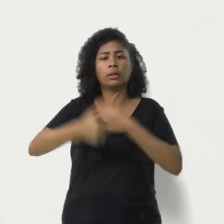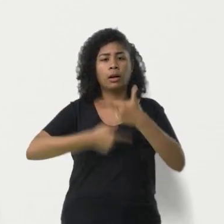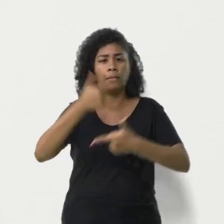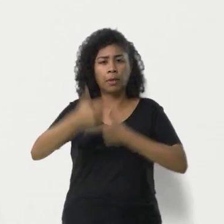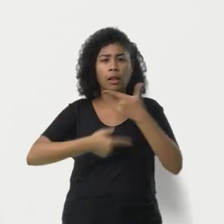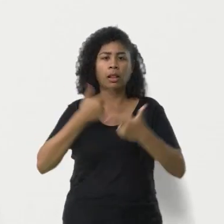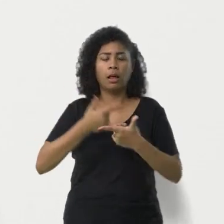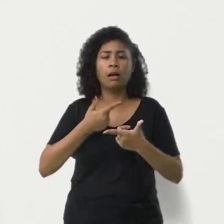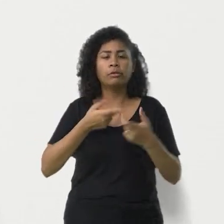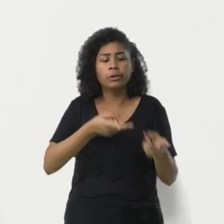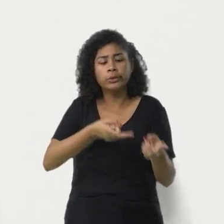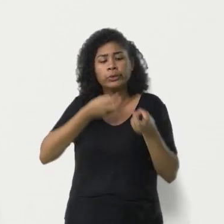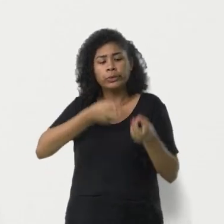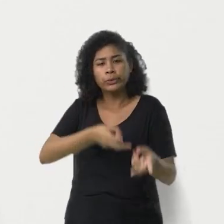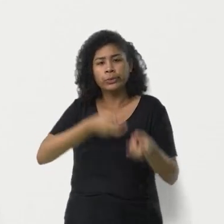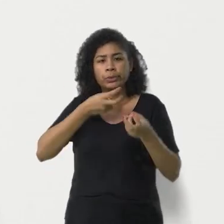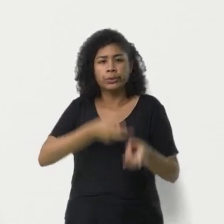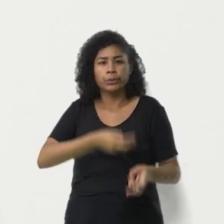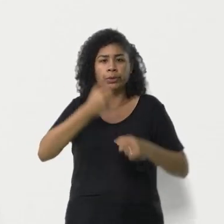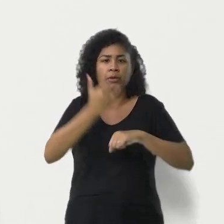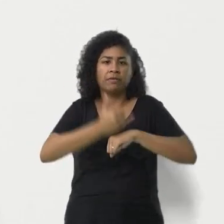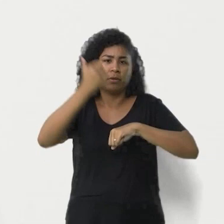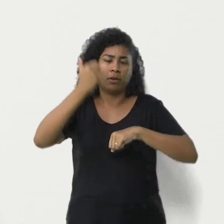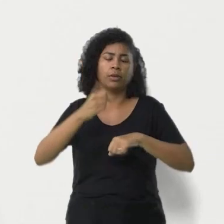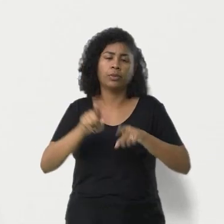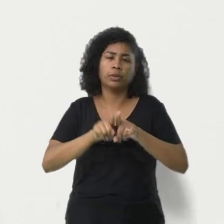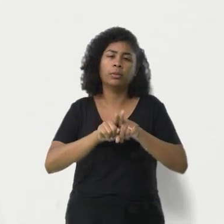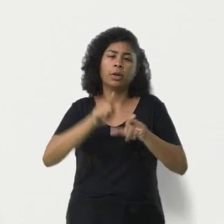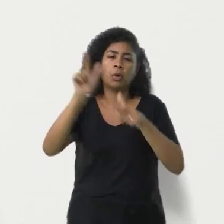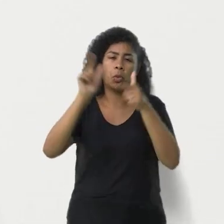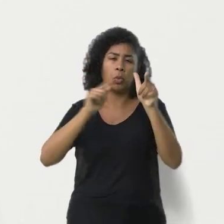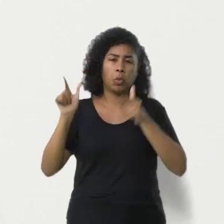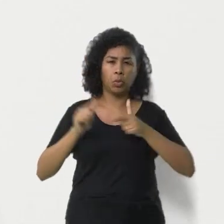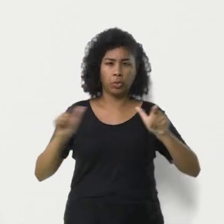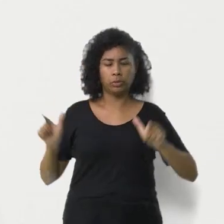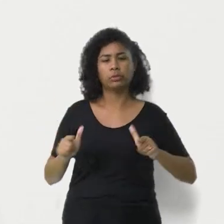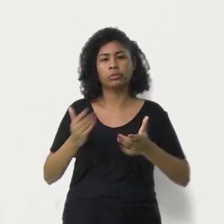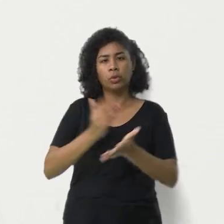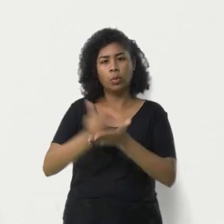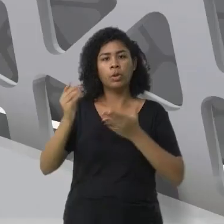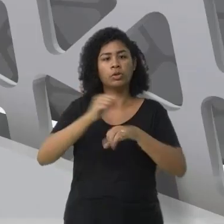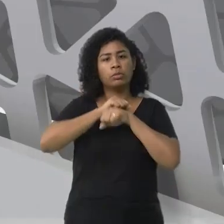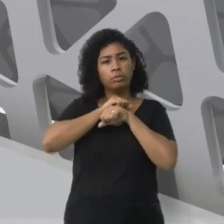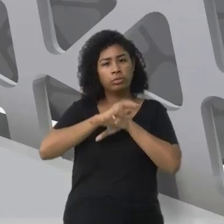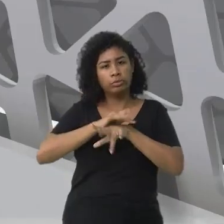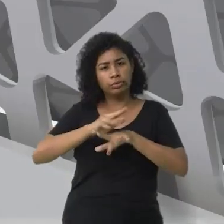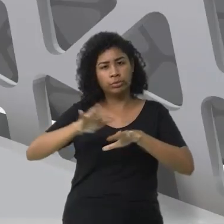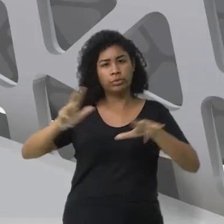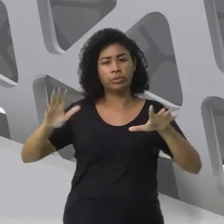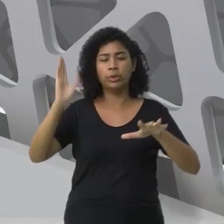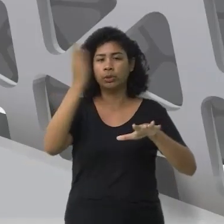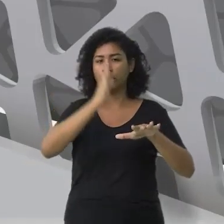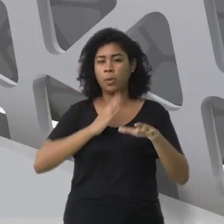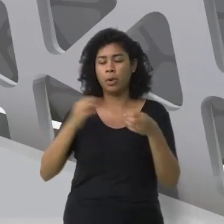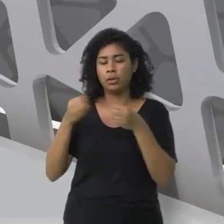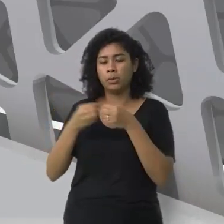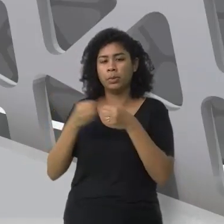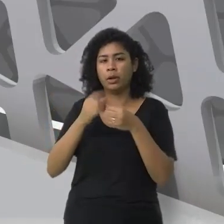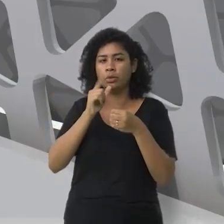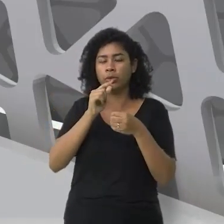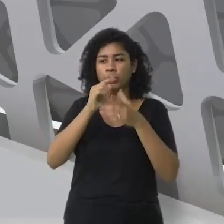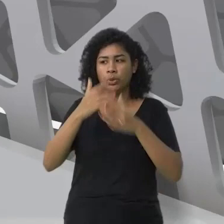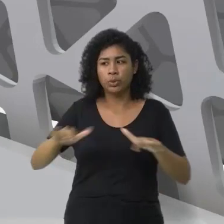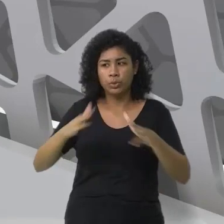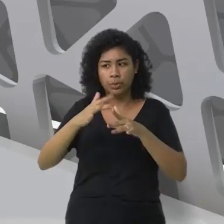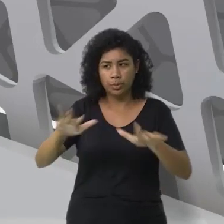de mineração, entre outros, tá? Que acabou aí sendo distribuído pelo litoral brasileiro.